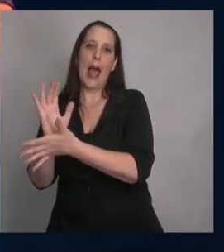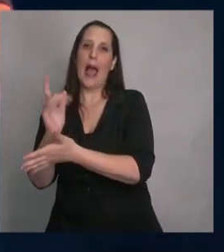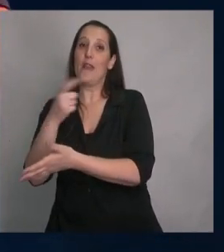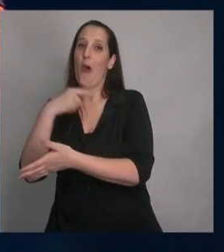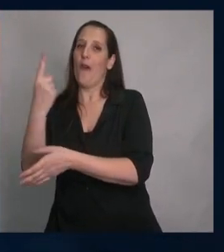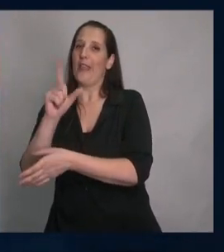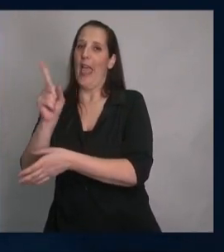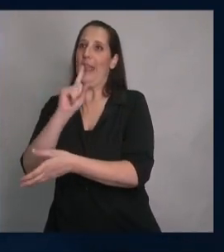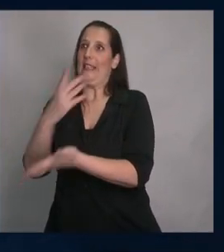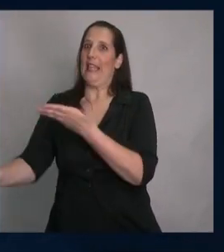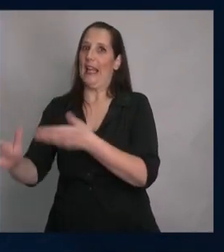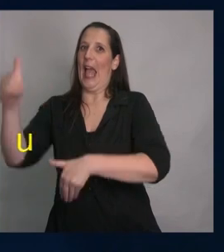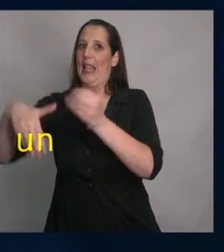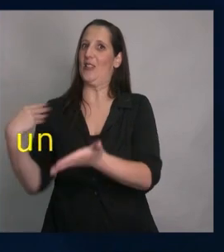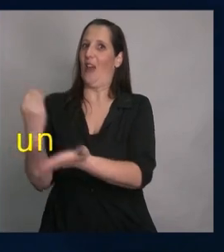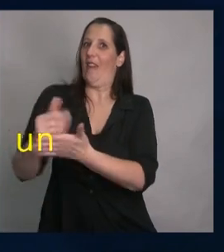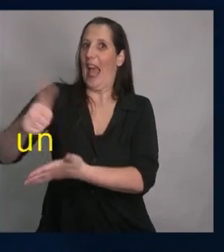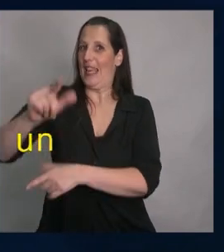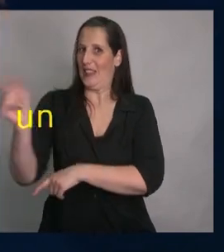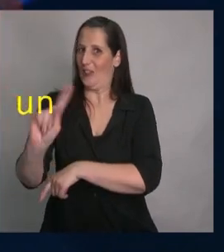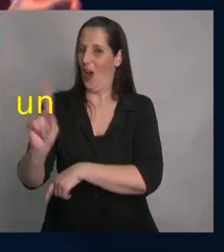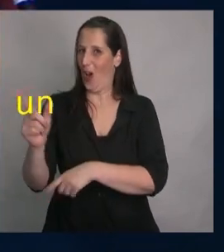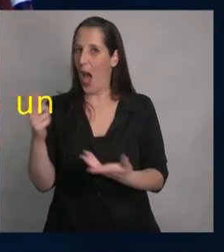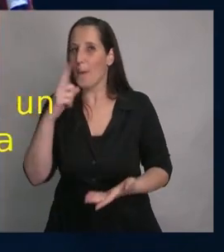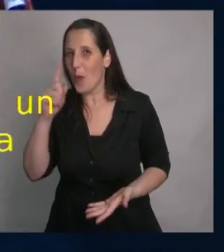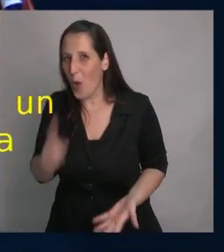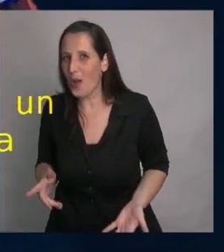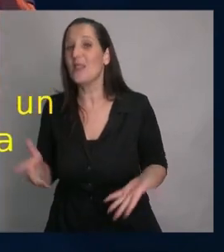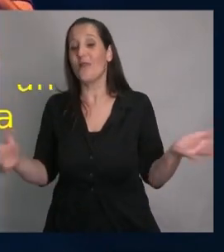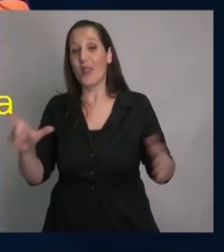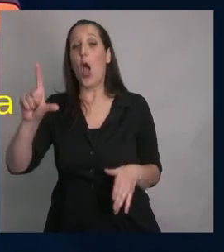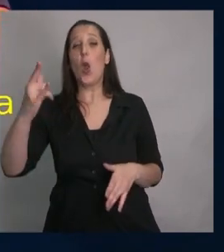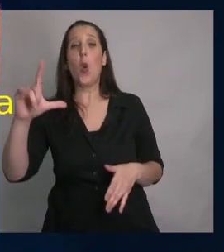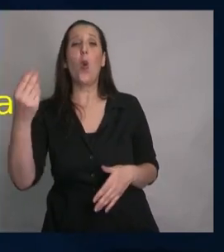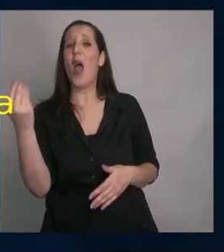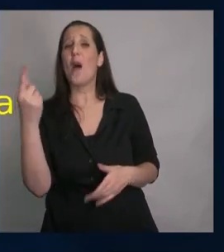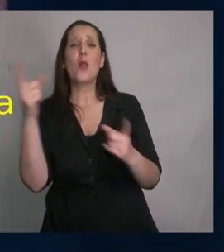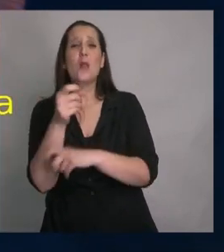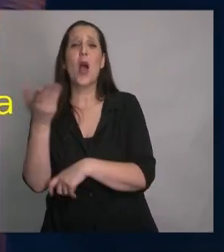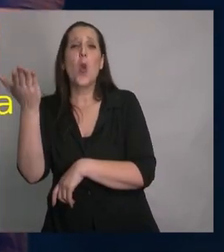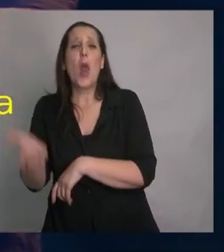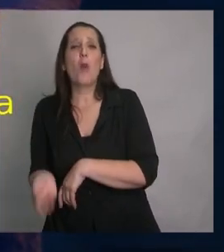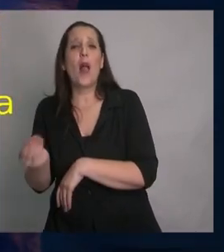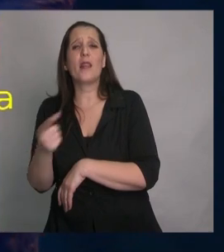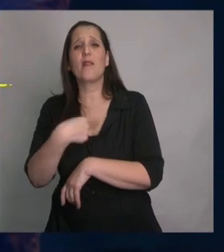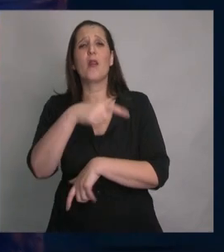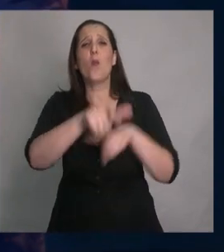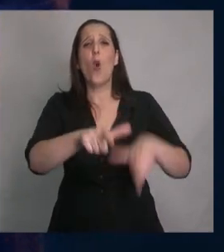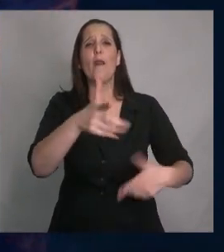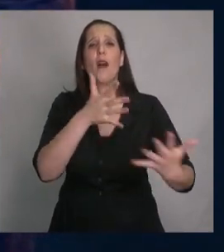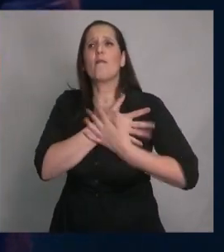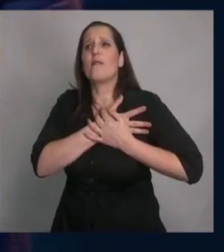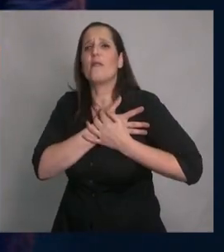o problema do Lula era que Lula era querido pelo povo, o povo queria votar no Lula, por isso